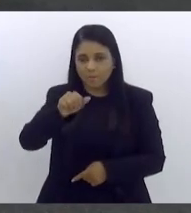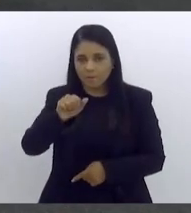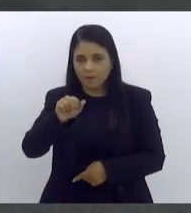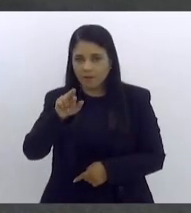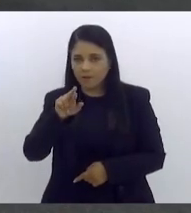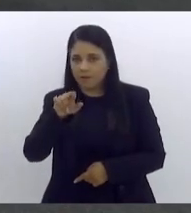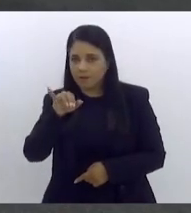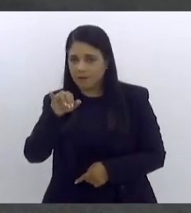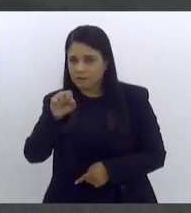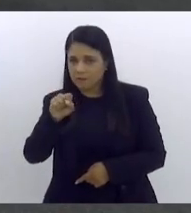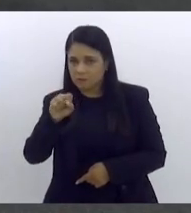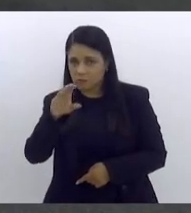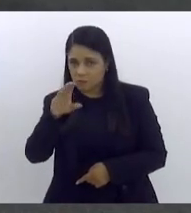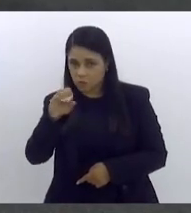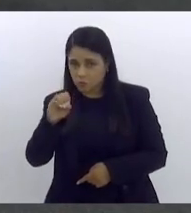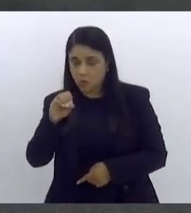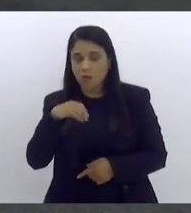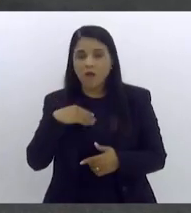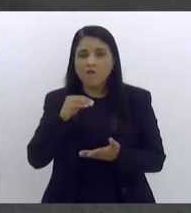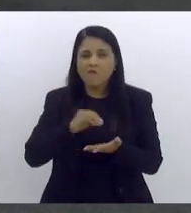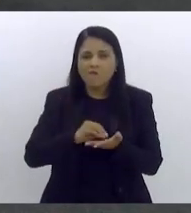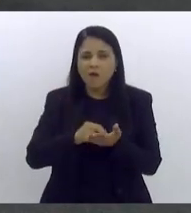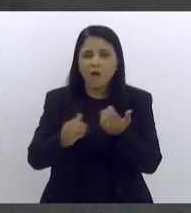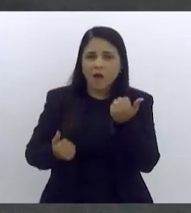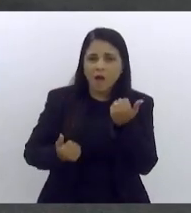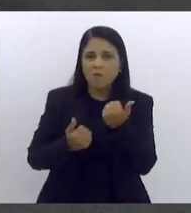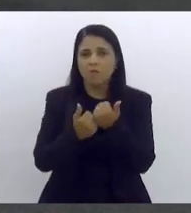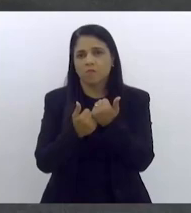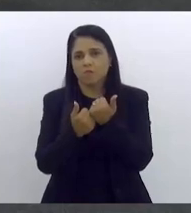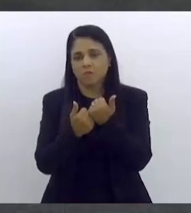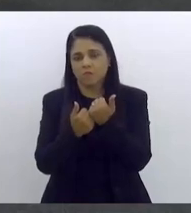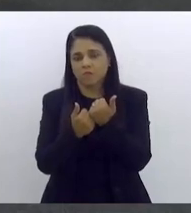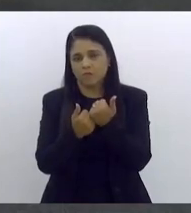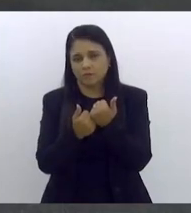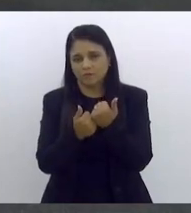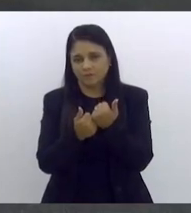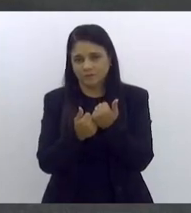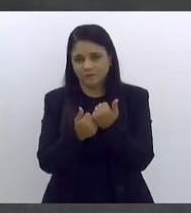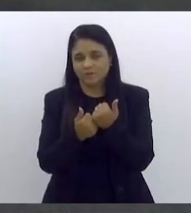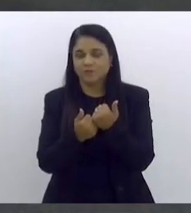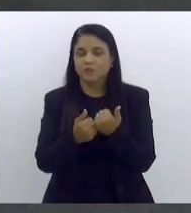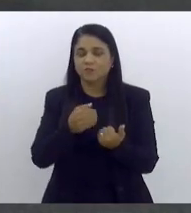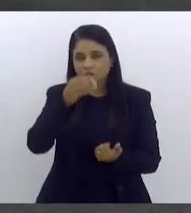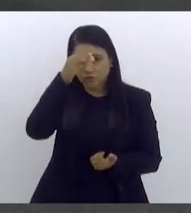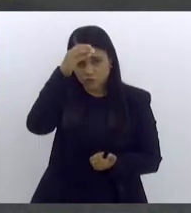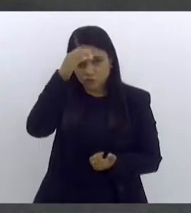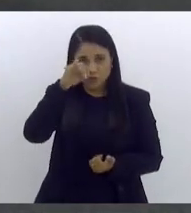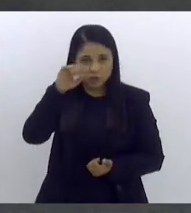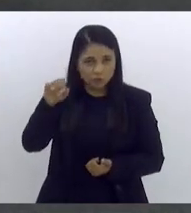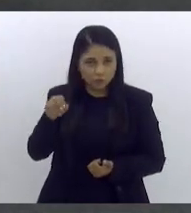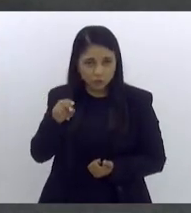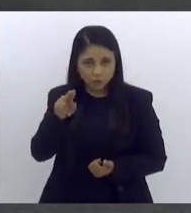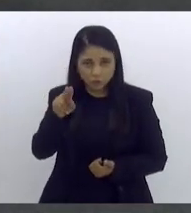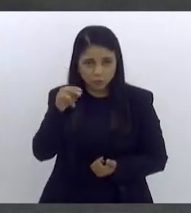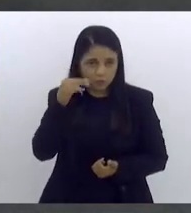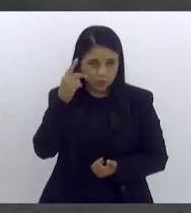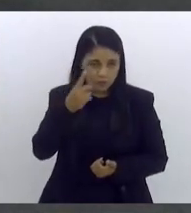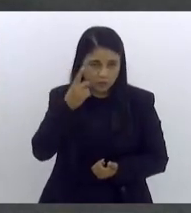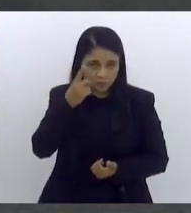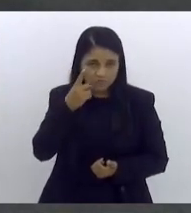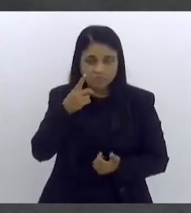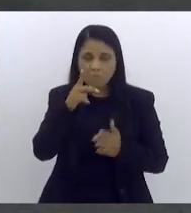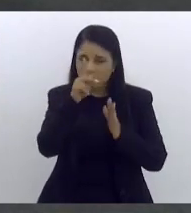majoritariamente, a falta de apoio é maior ainda. Então, a deputada Tia Ju acerta muito a fazer esse projeto. Os